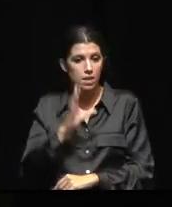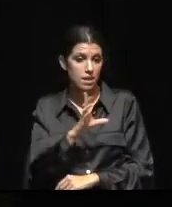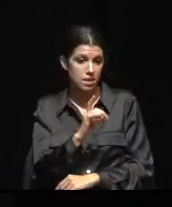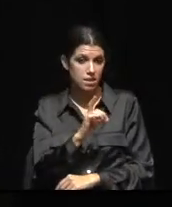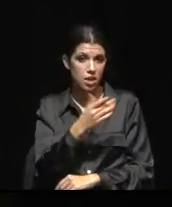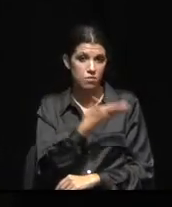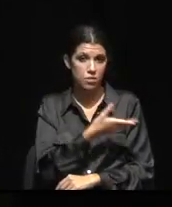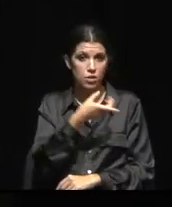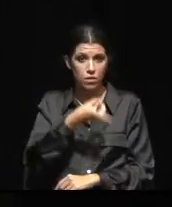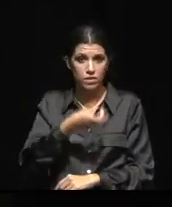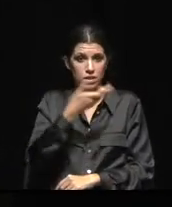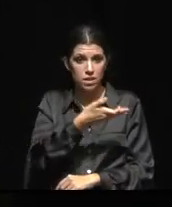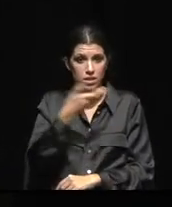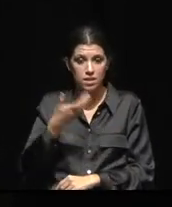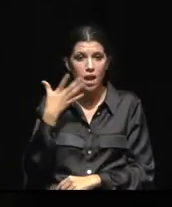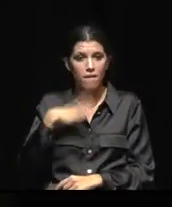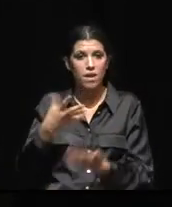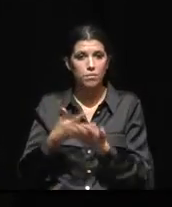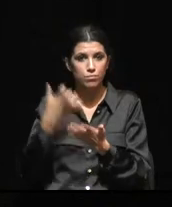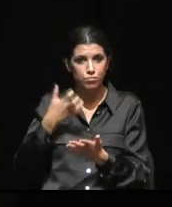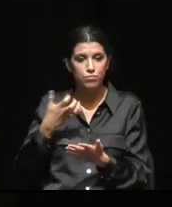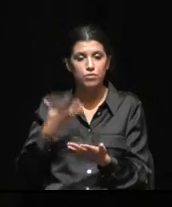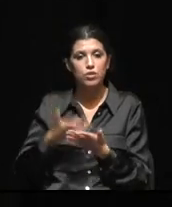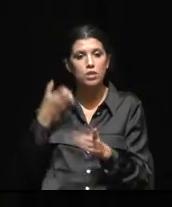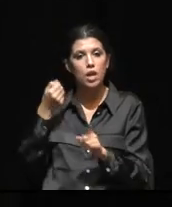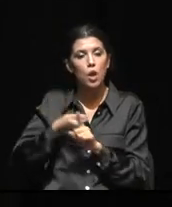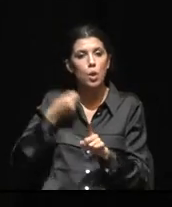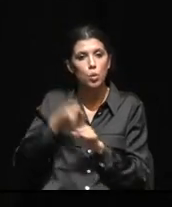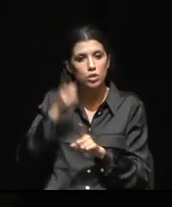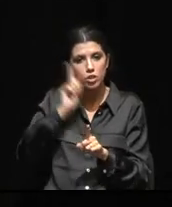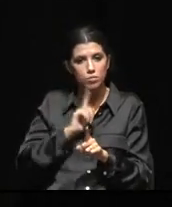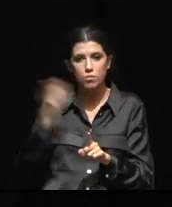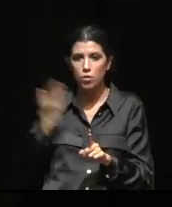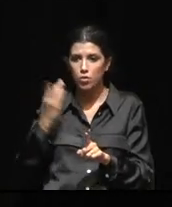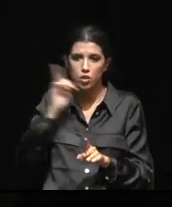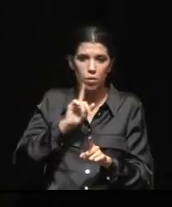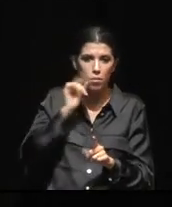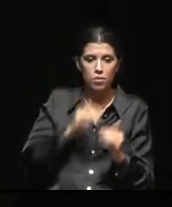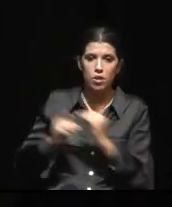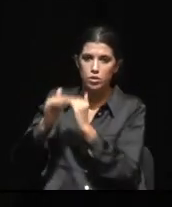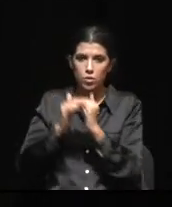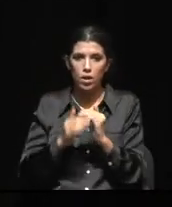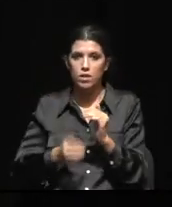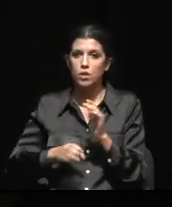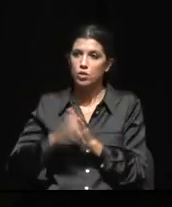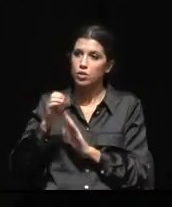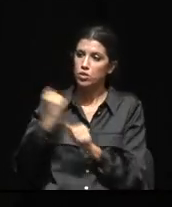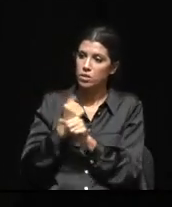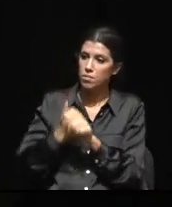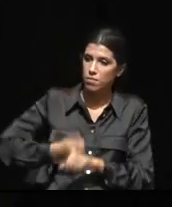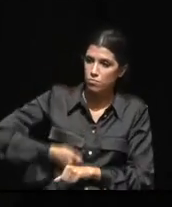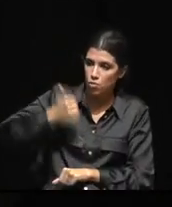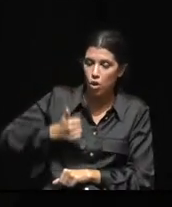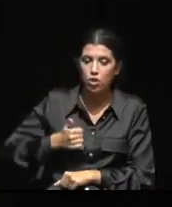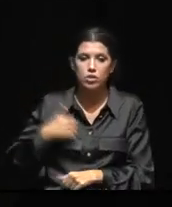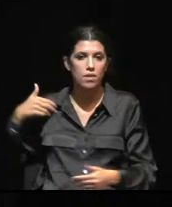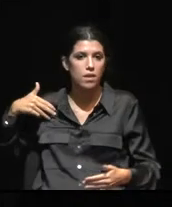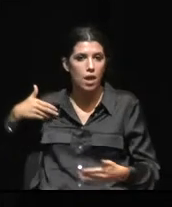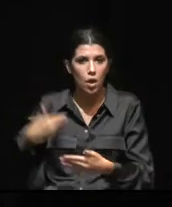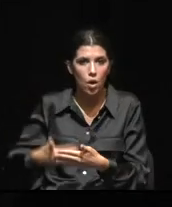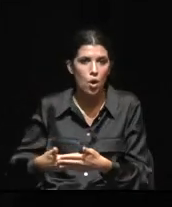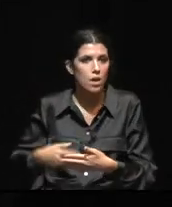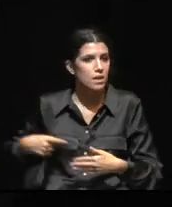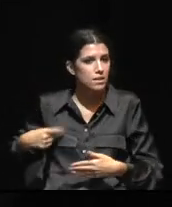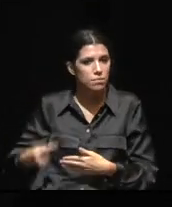1977 e Visa destacar a luta das mulheres pelos direitos de igualdade e melhores condições de trabalho desde então tem sido uma